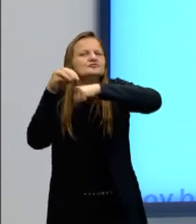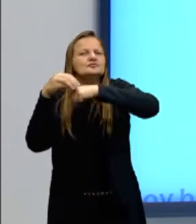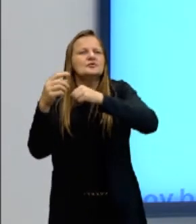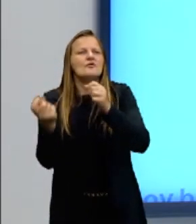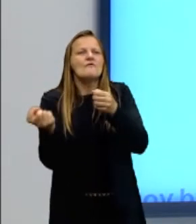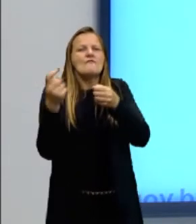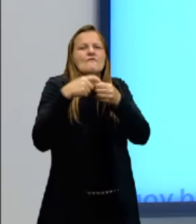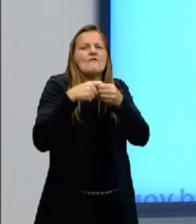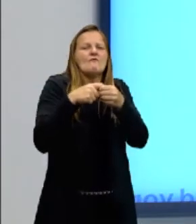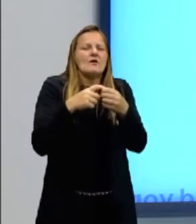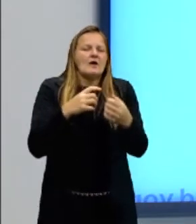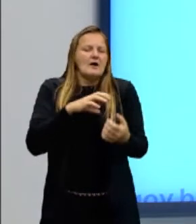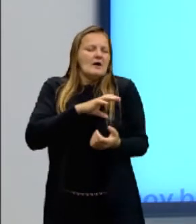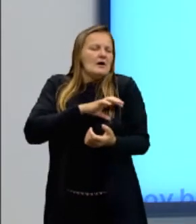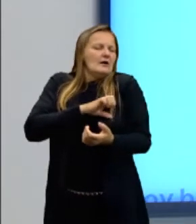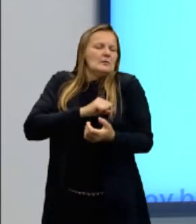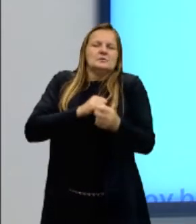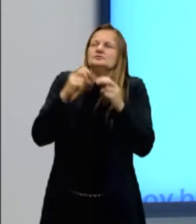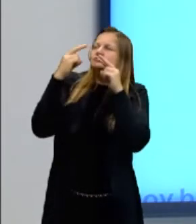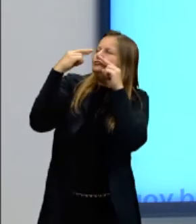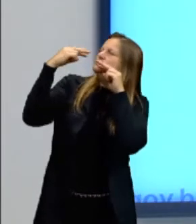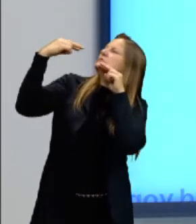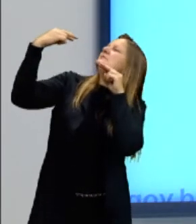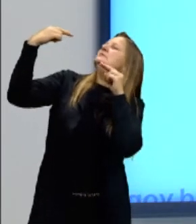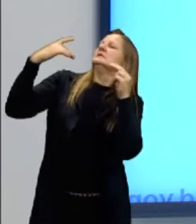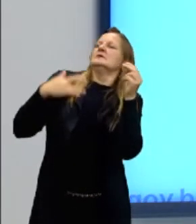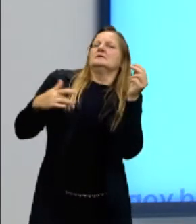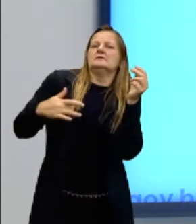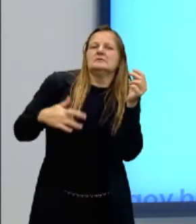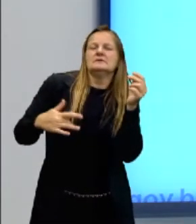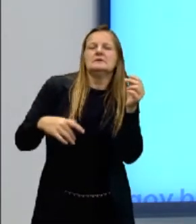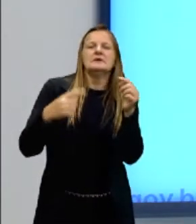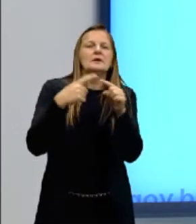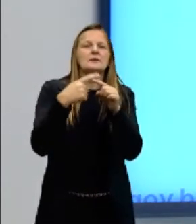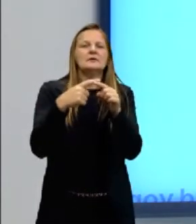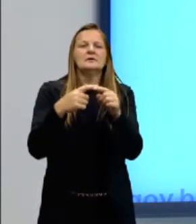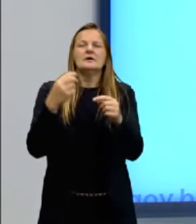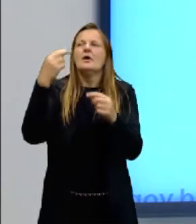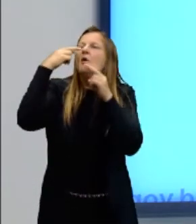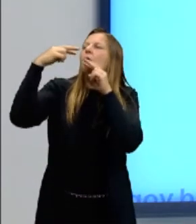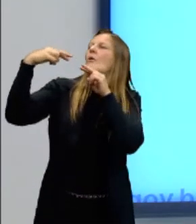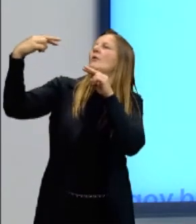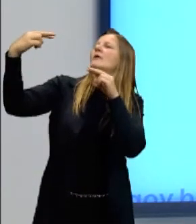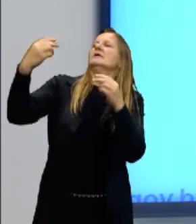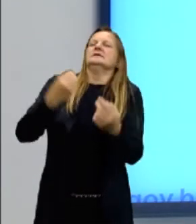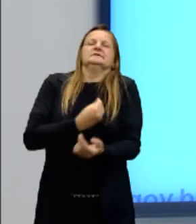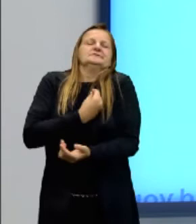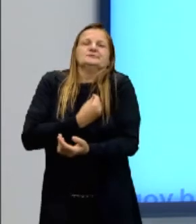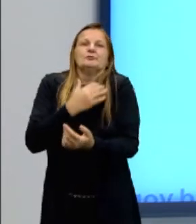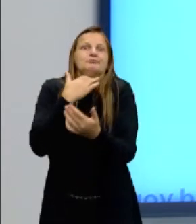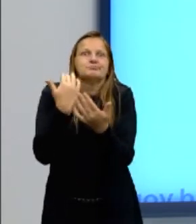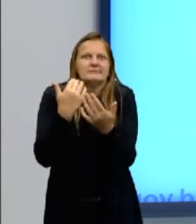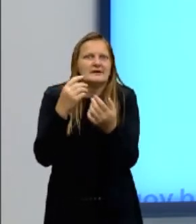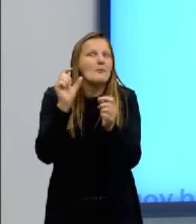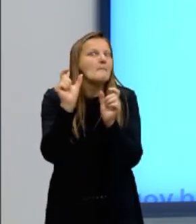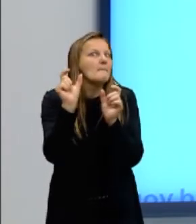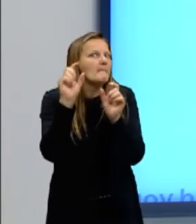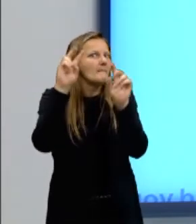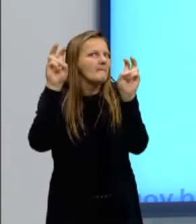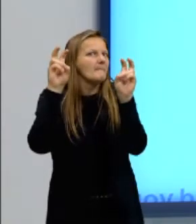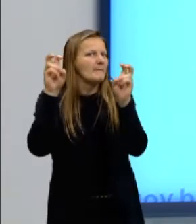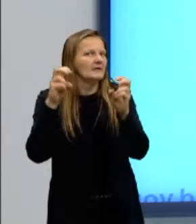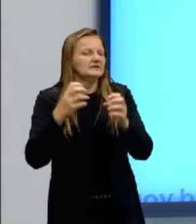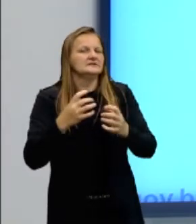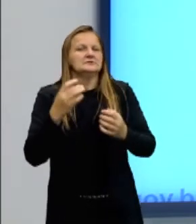volve ao amante os olhos por Piedade olhos por quem viveu quem já não vive e lá então